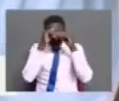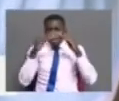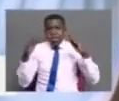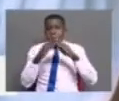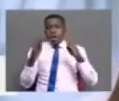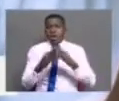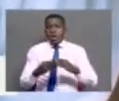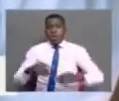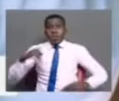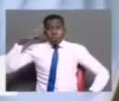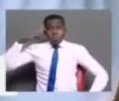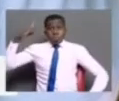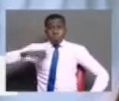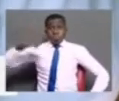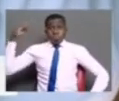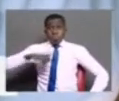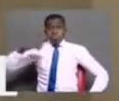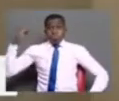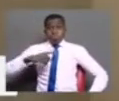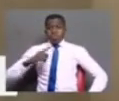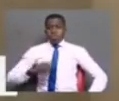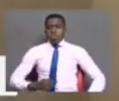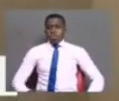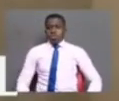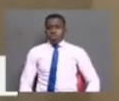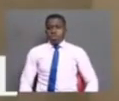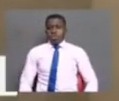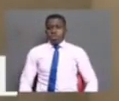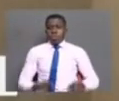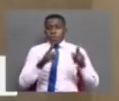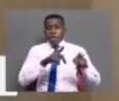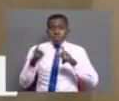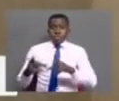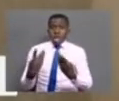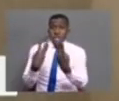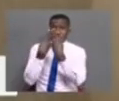agressivo para sua própria defesa e